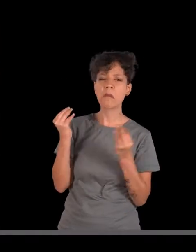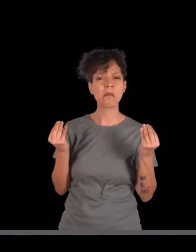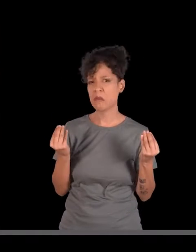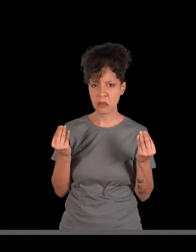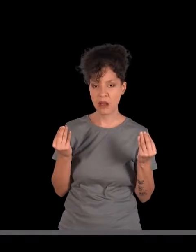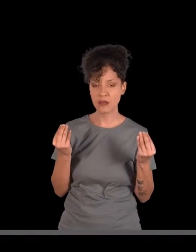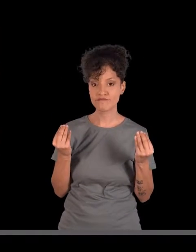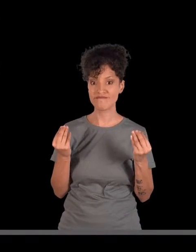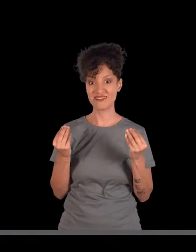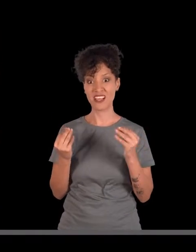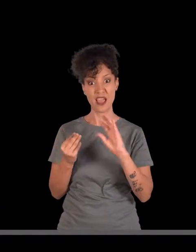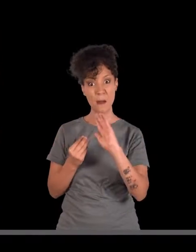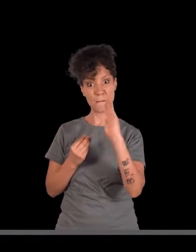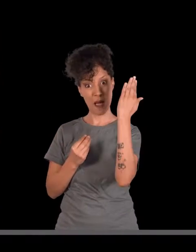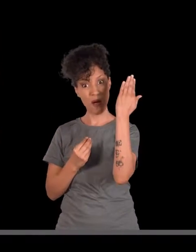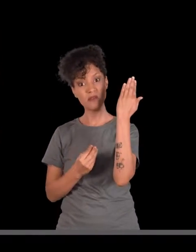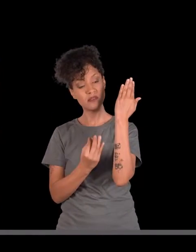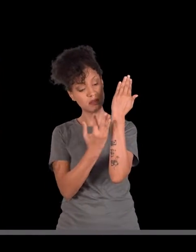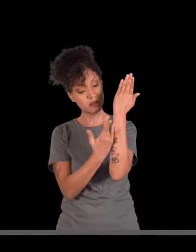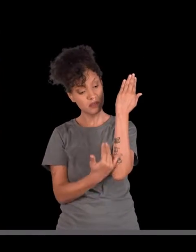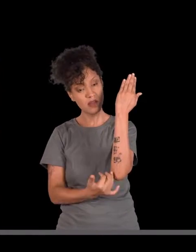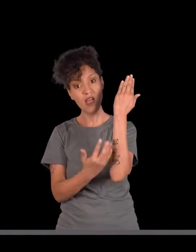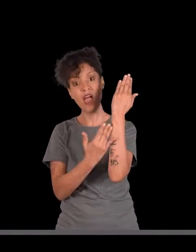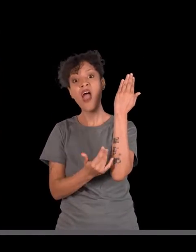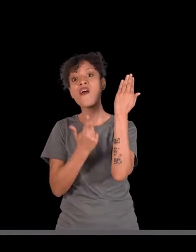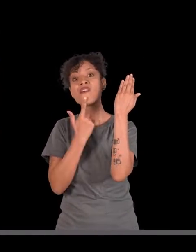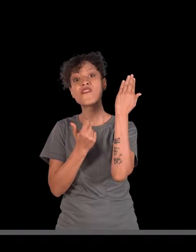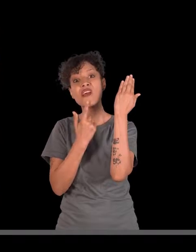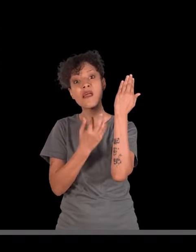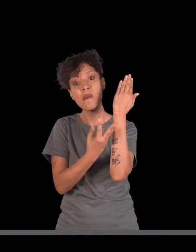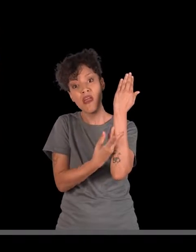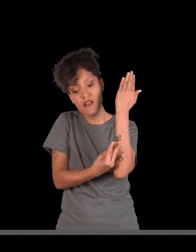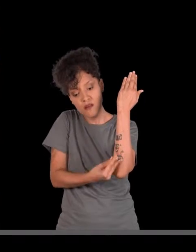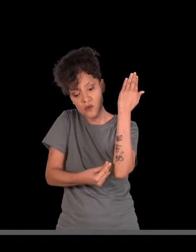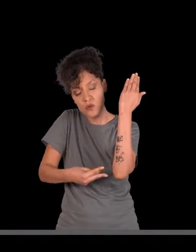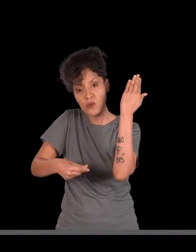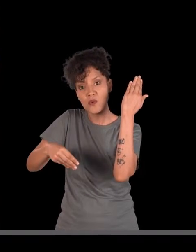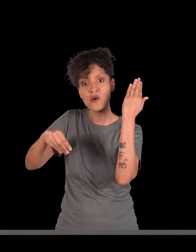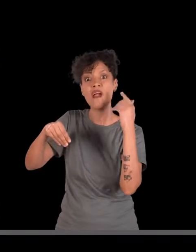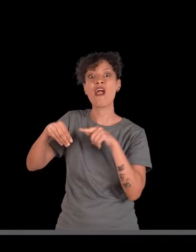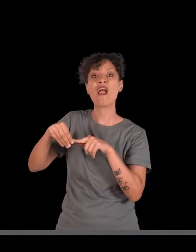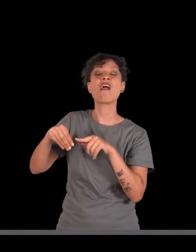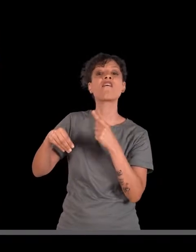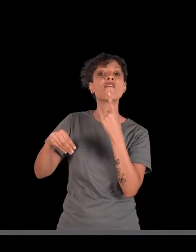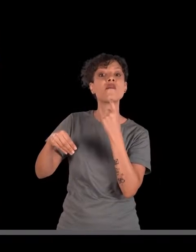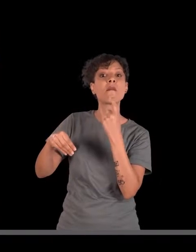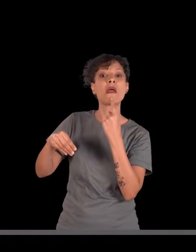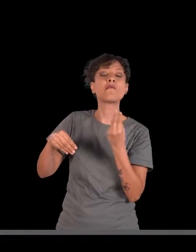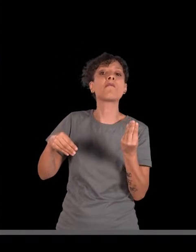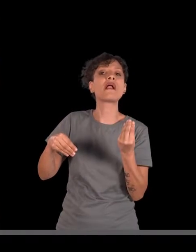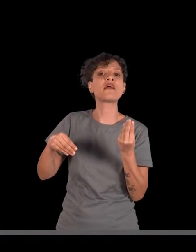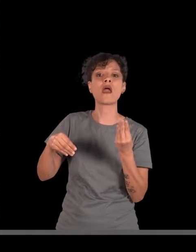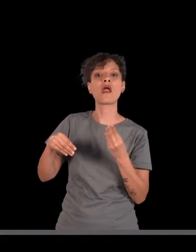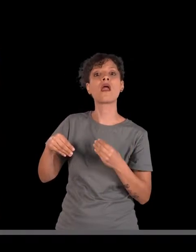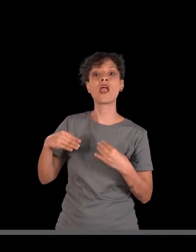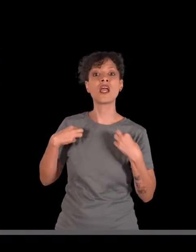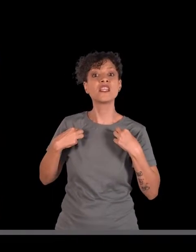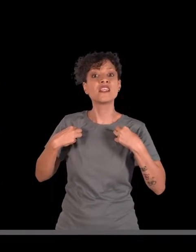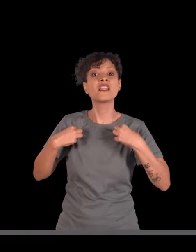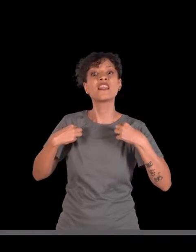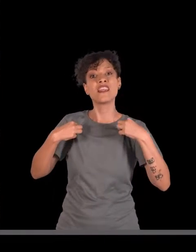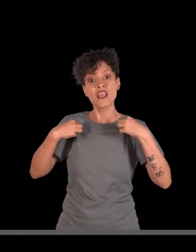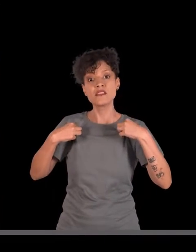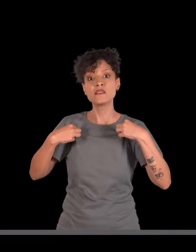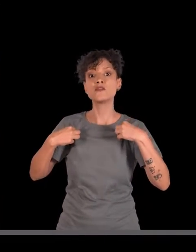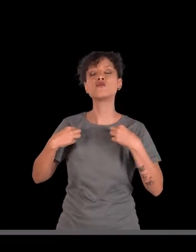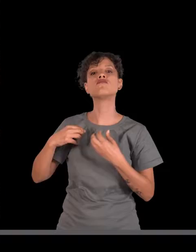pau-brasil, do pau-brasil você retira um pigmento vermelho, né, uma substância avermelhada, que era muito utilizada para